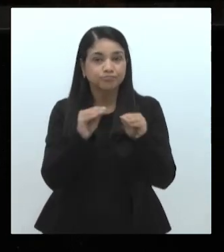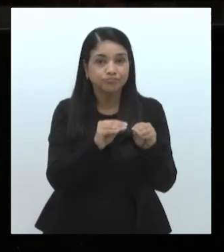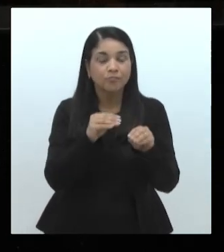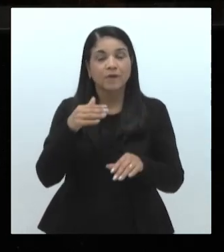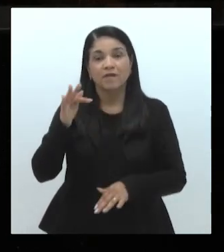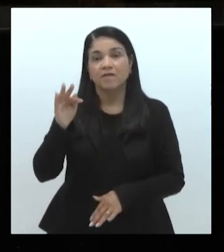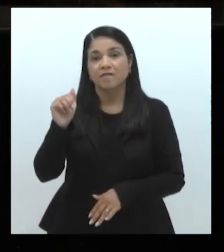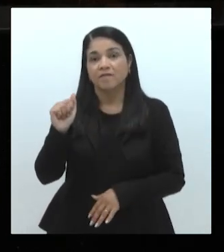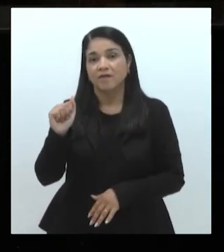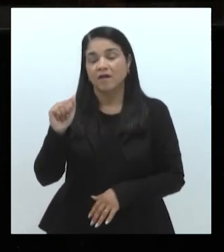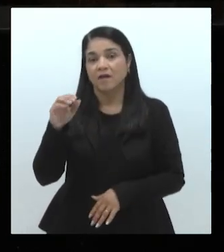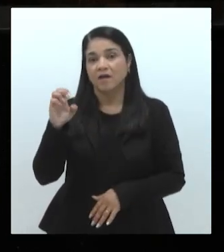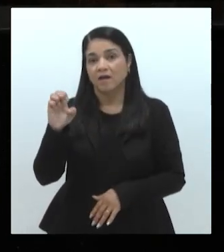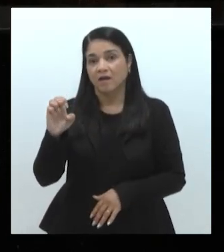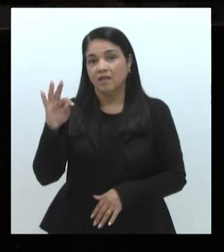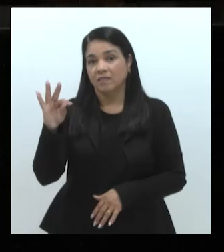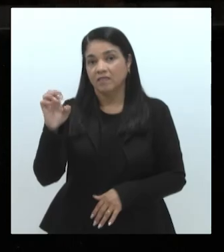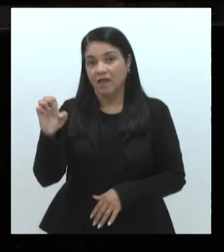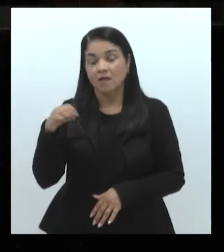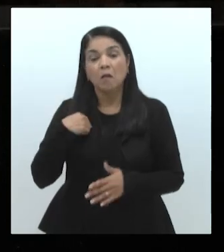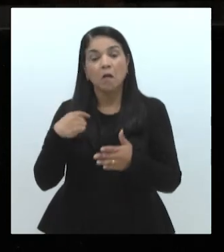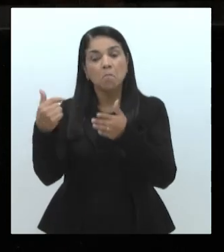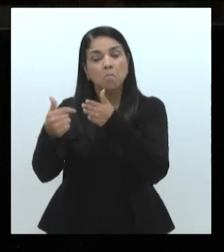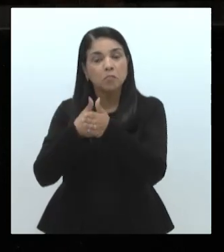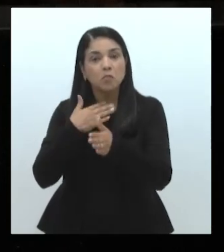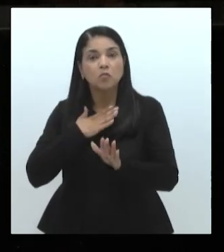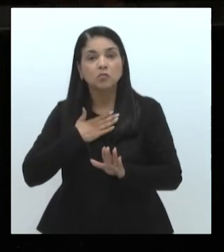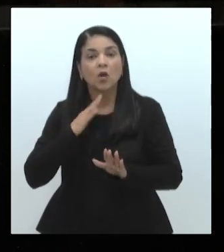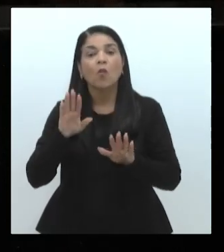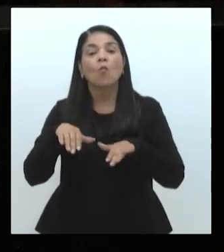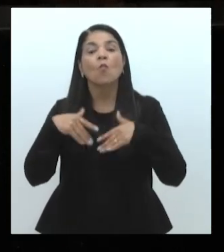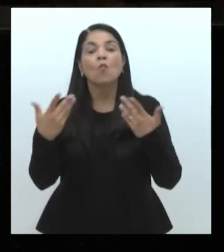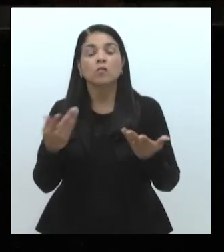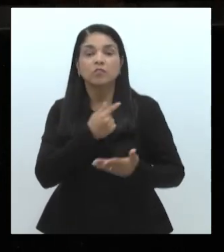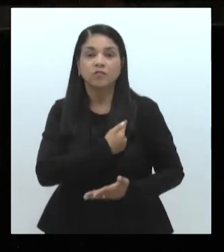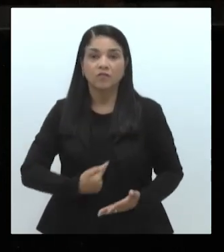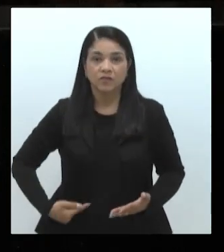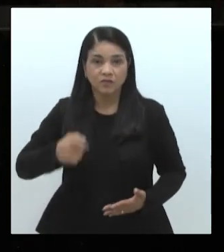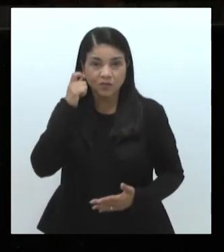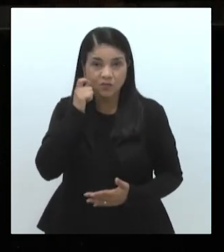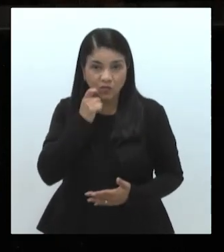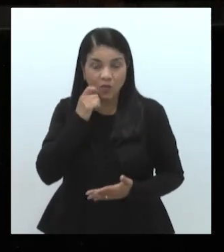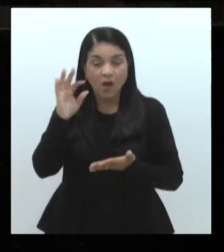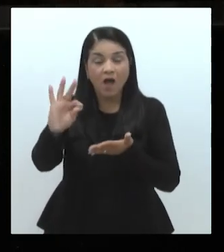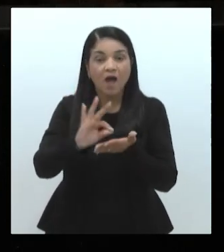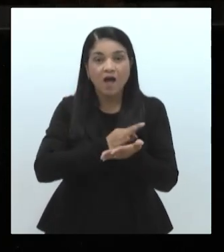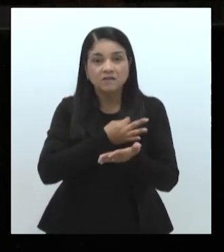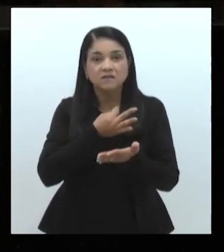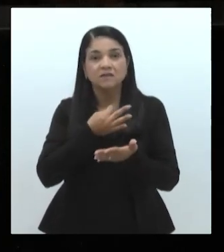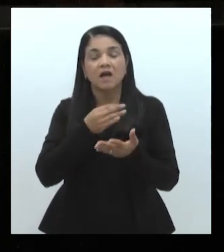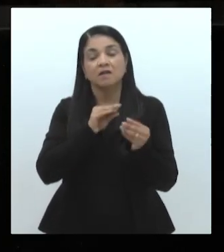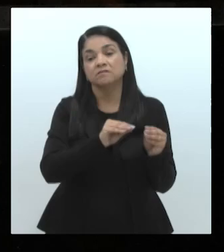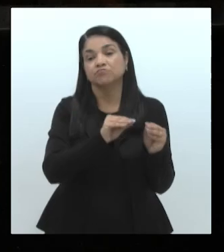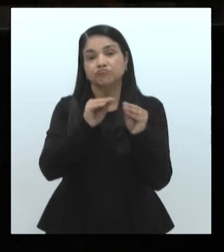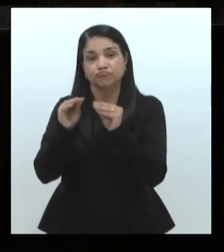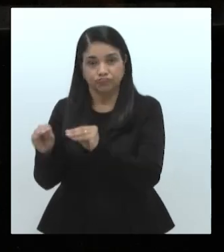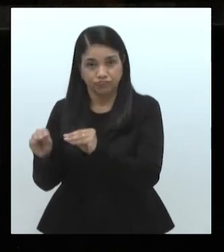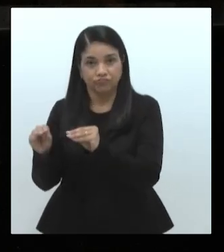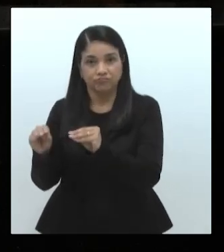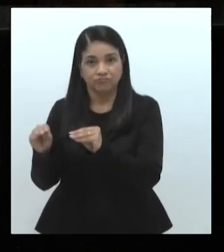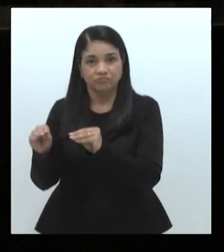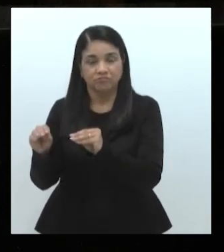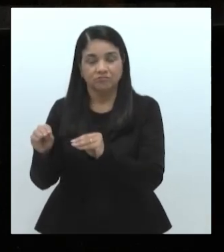FAETEC. E ela pergunta quando o governador Cláudio Castro irá assinar essa transferência. Isso é